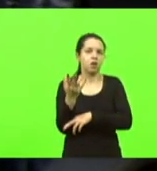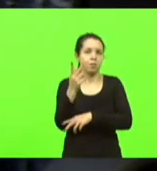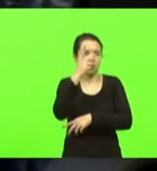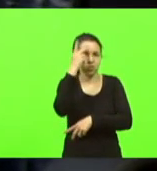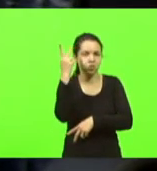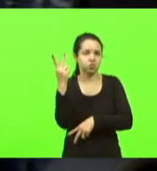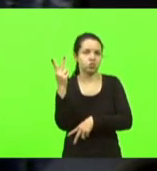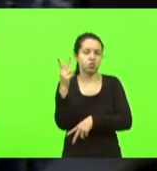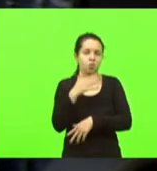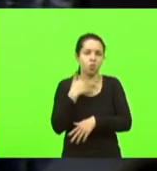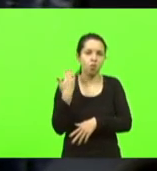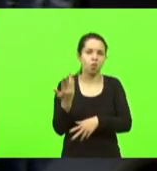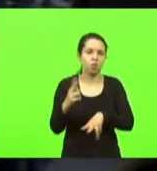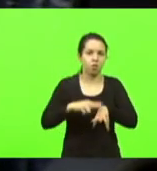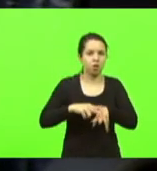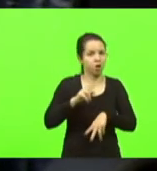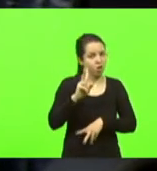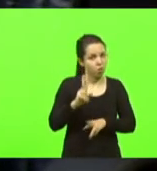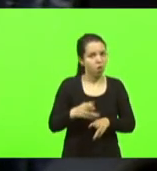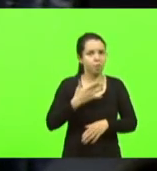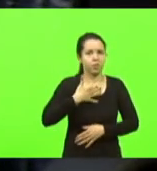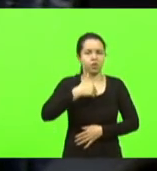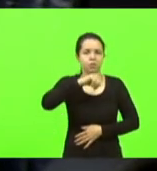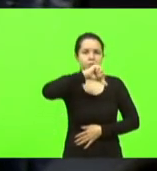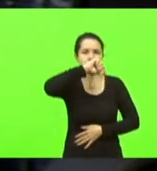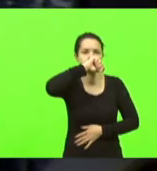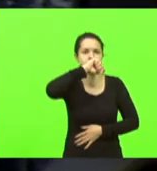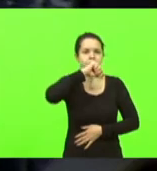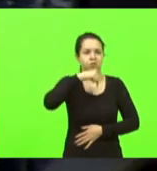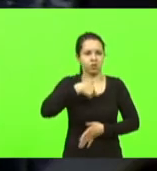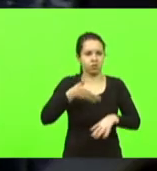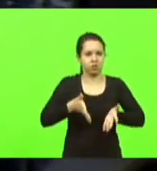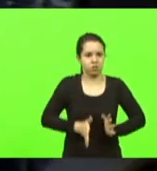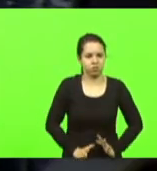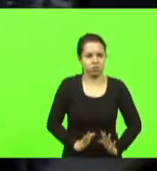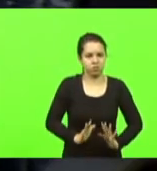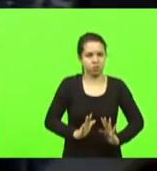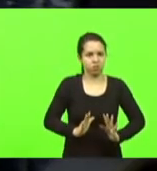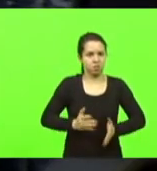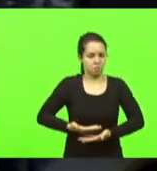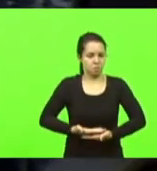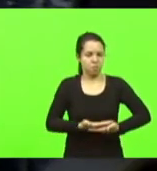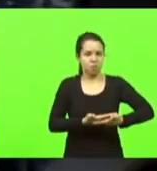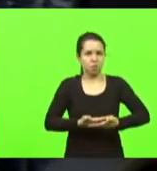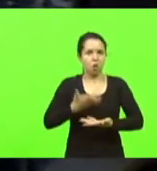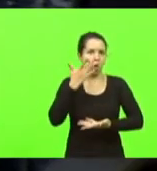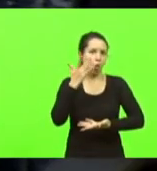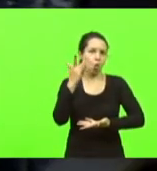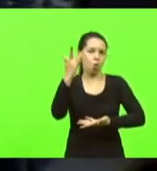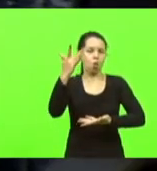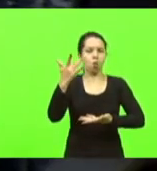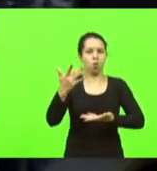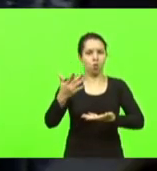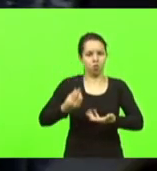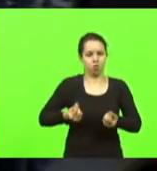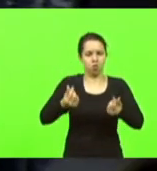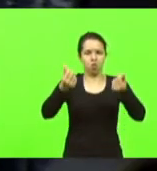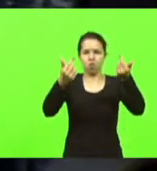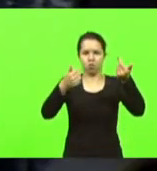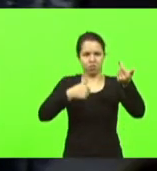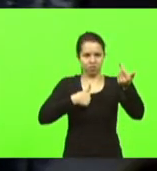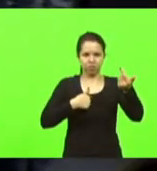porque o caso da minha mãe eu não nasci em berço de ouro meus colegas então a gente